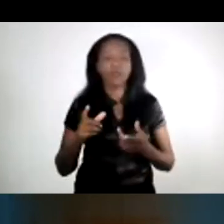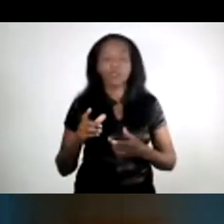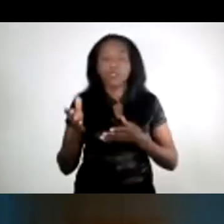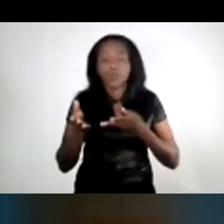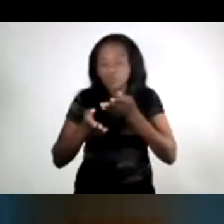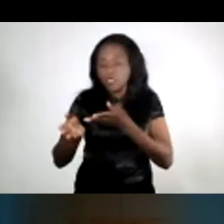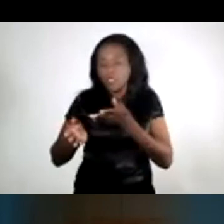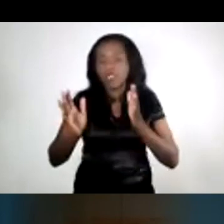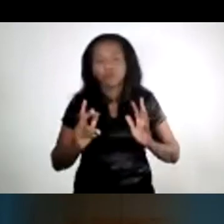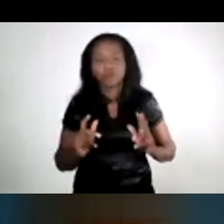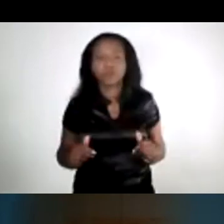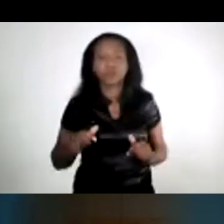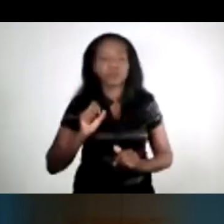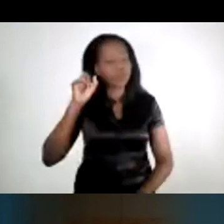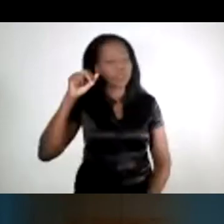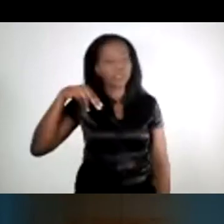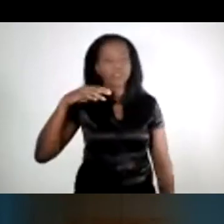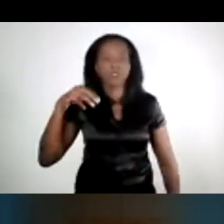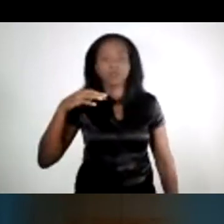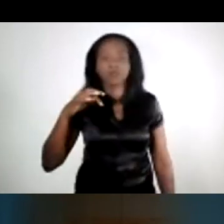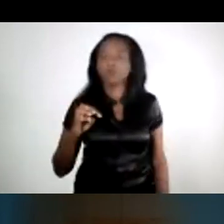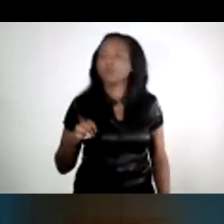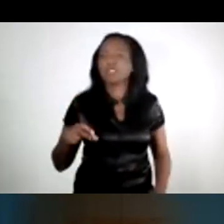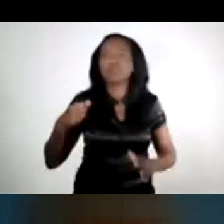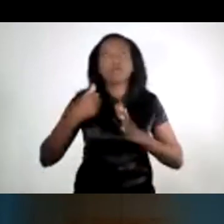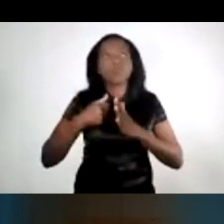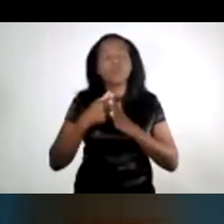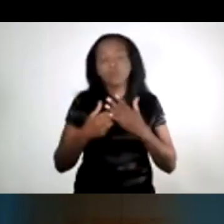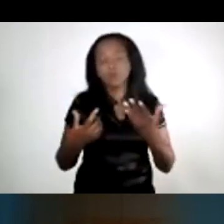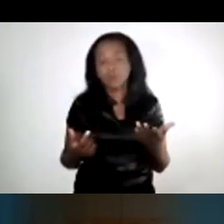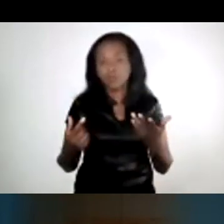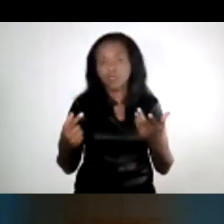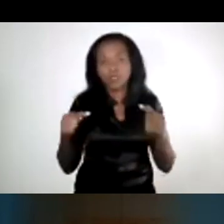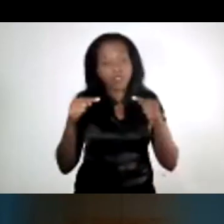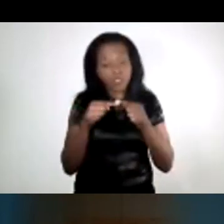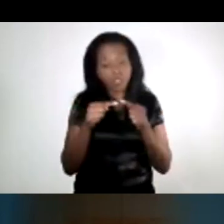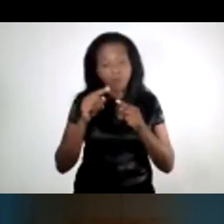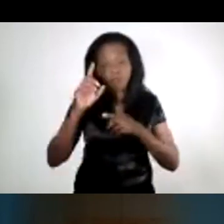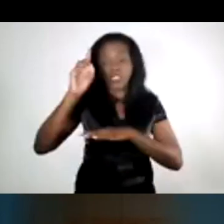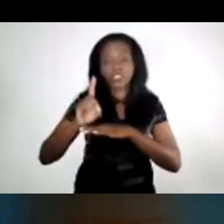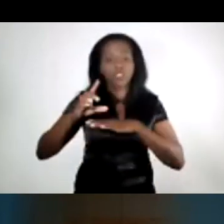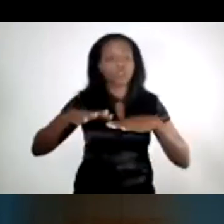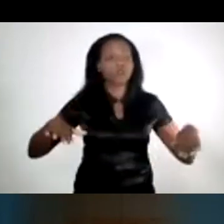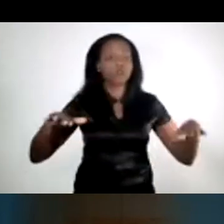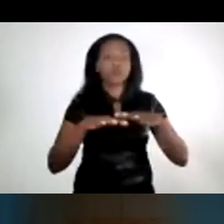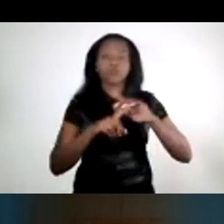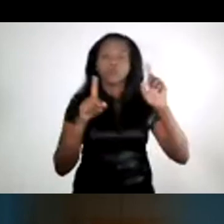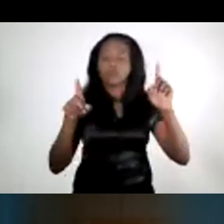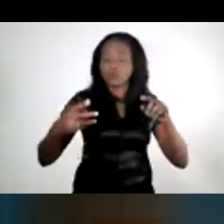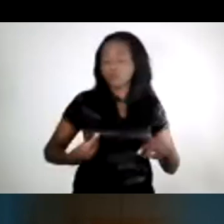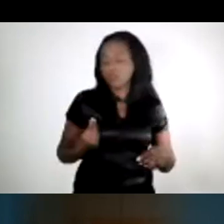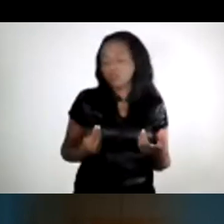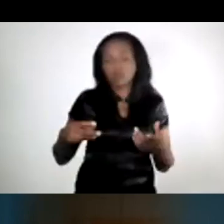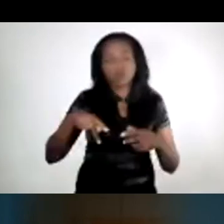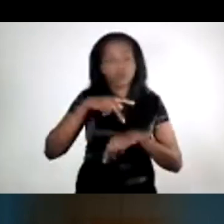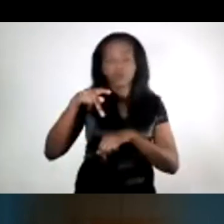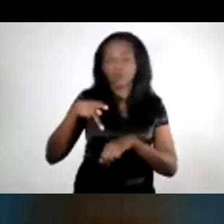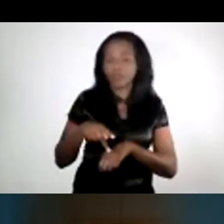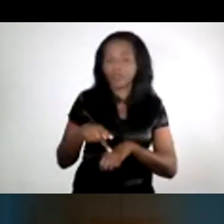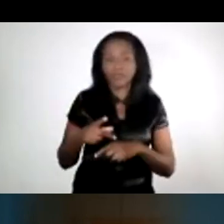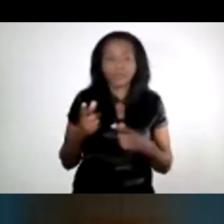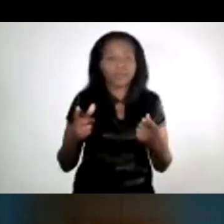que deveria ser direito de todos, né? Mas a gente vive num país que é o país dos privilégios,